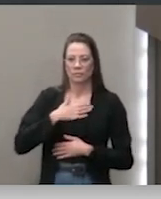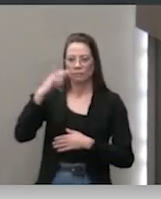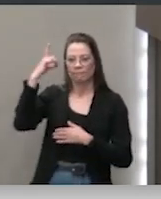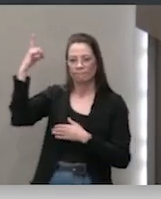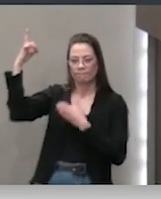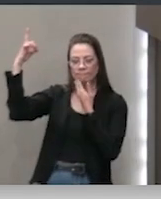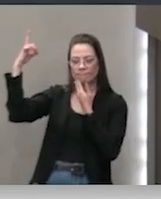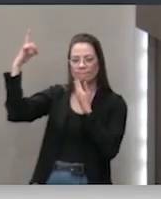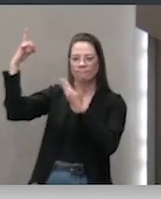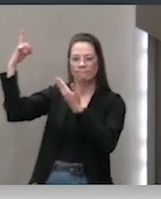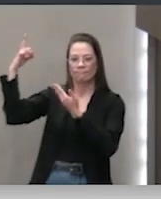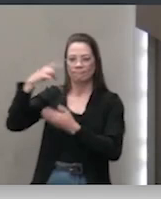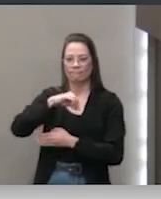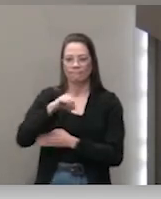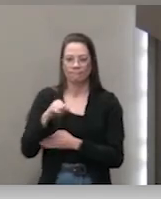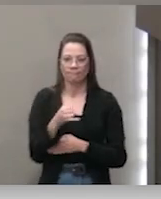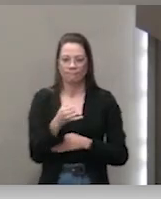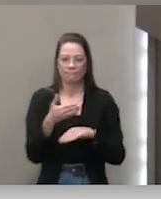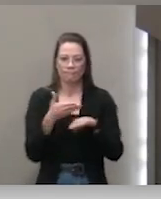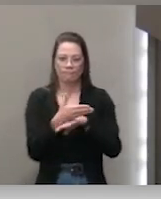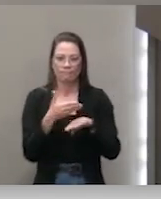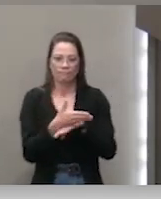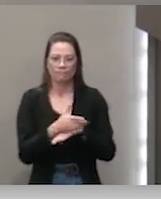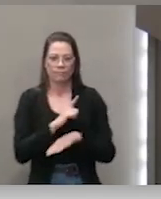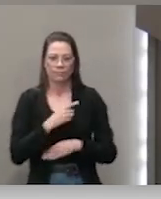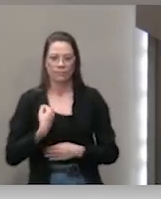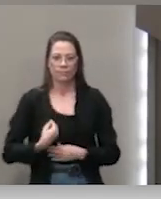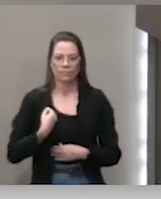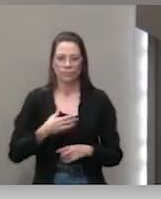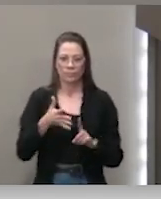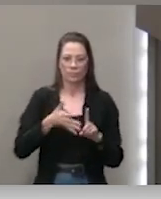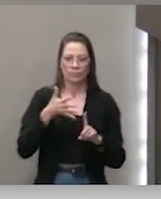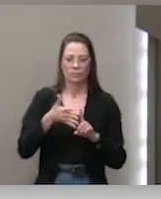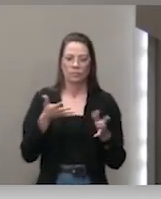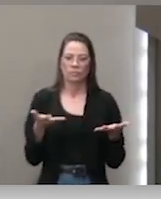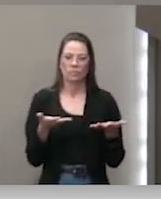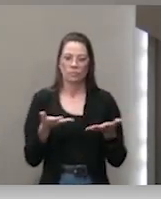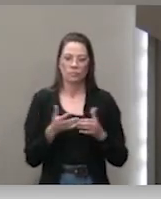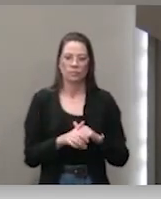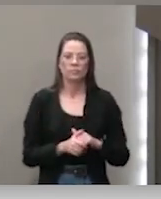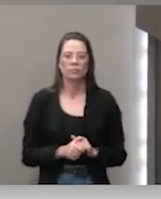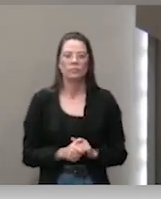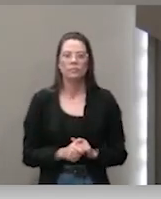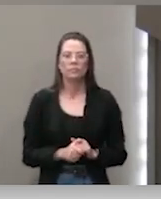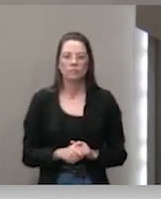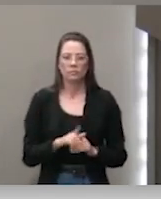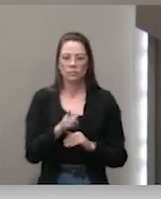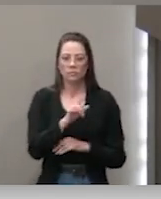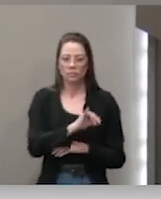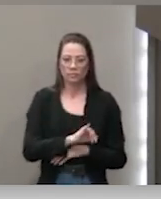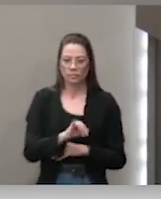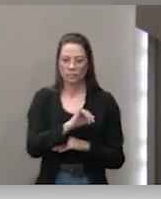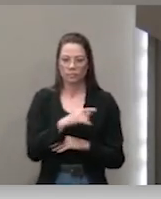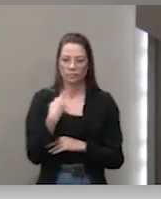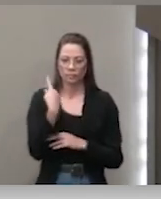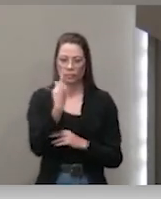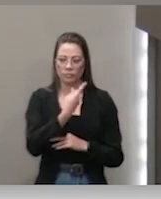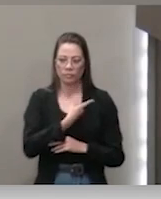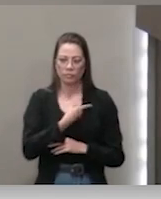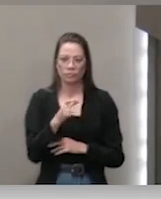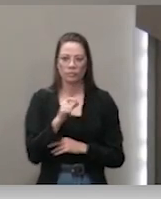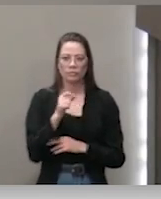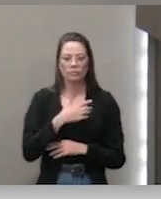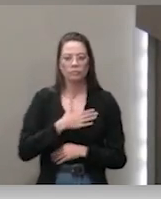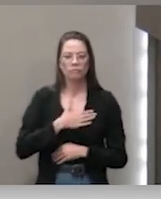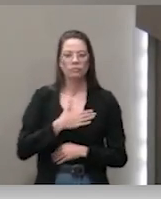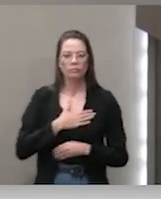muito especial a Deus pela oportunidade de fazer o uso da palavra nessa tribuna, tão importante para todos nós aqui. E